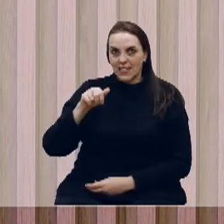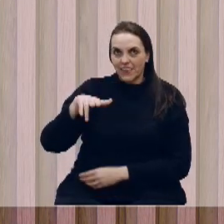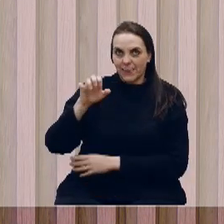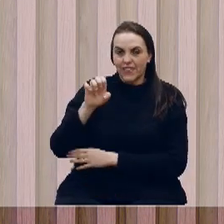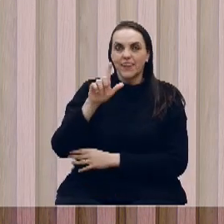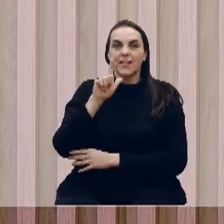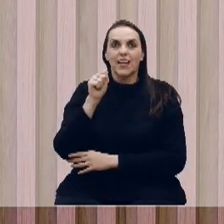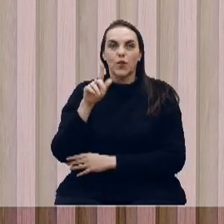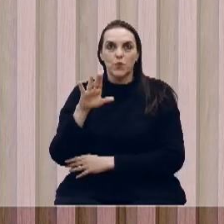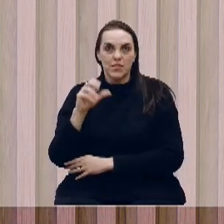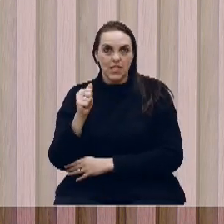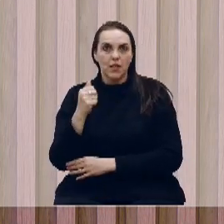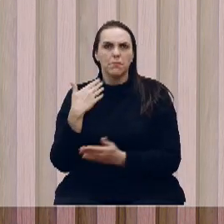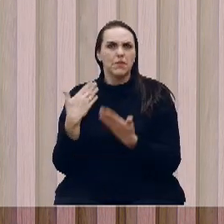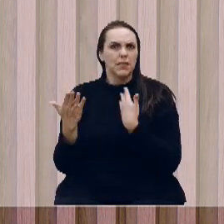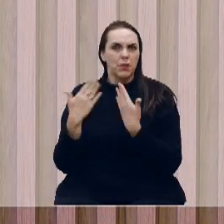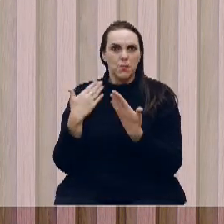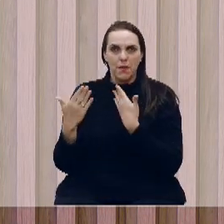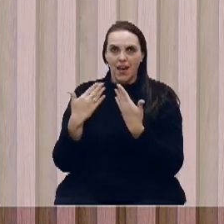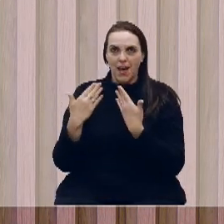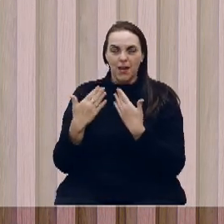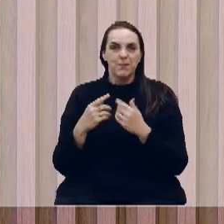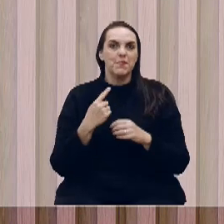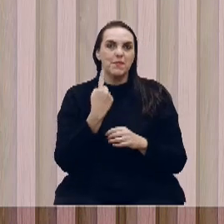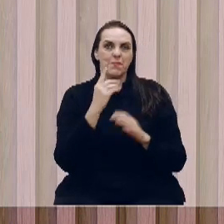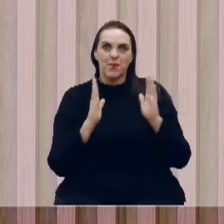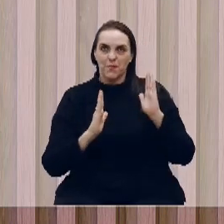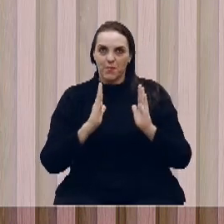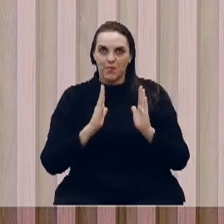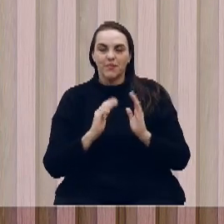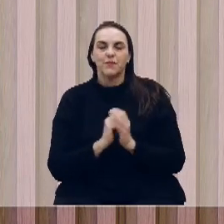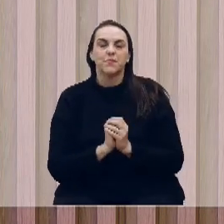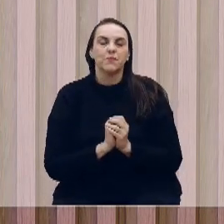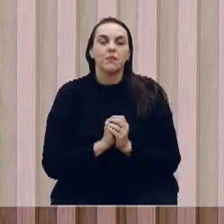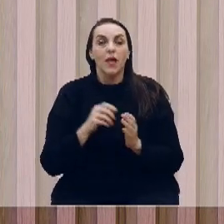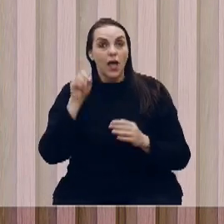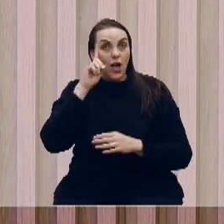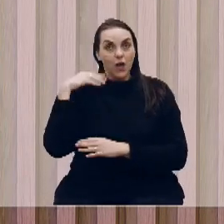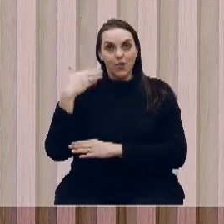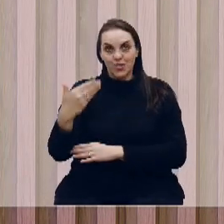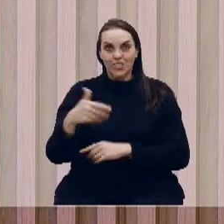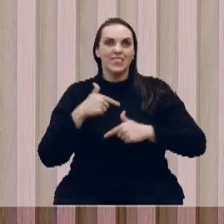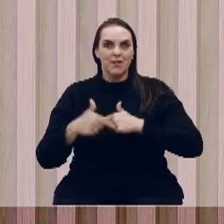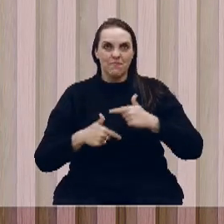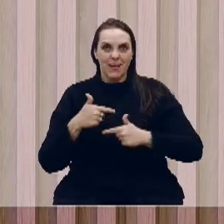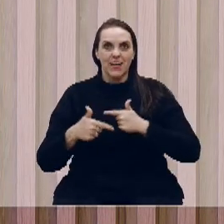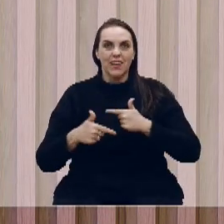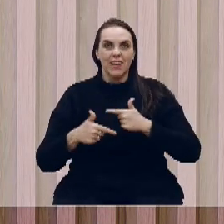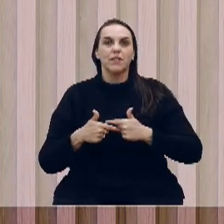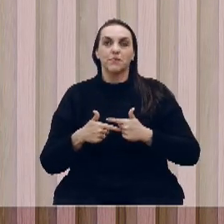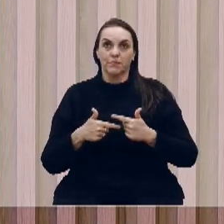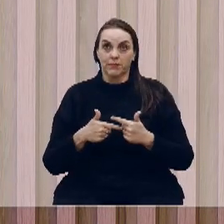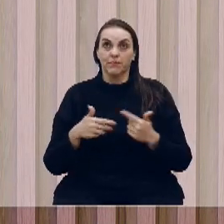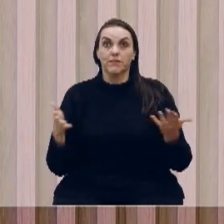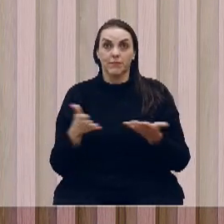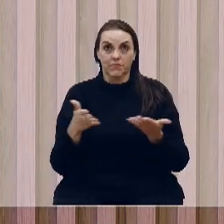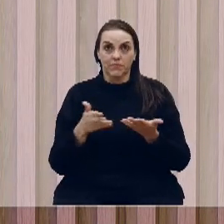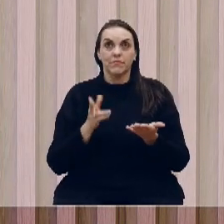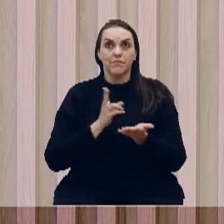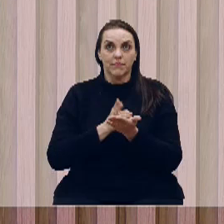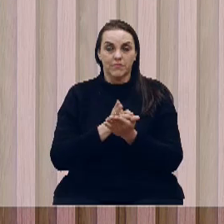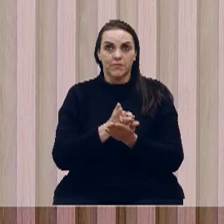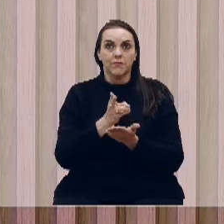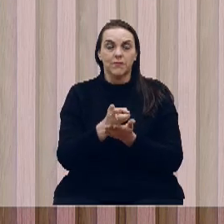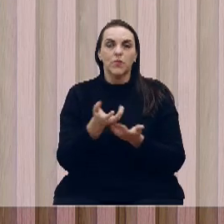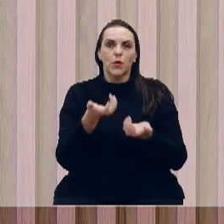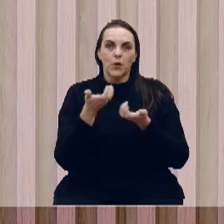papo no primeiro bloco sobre a rotina delas de trabalho, e agora vamos seguir também falando. E eu quero começar